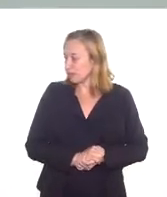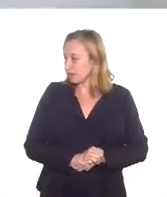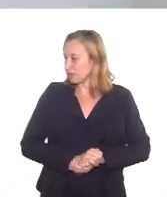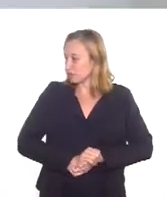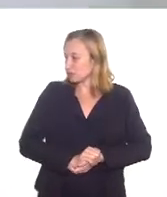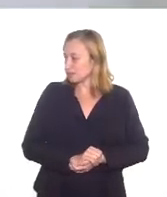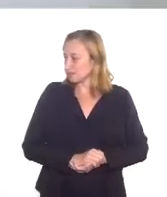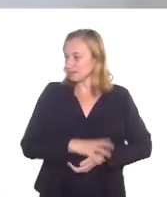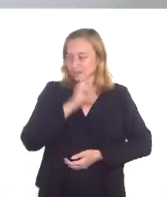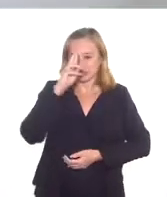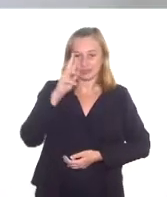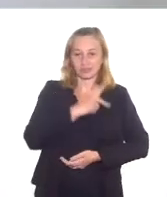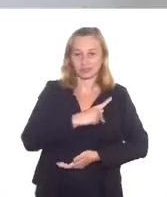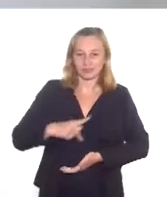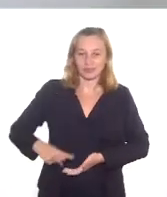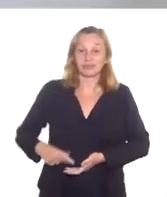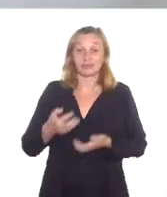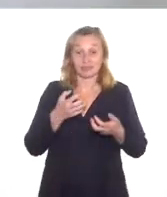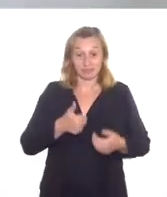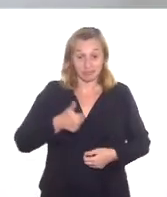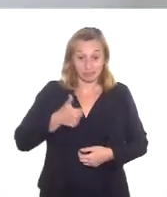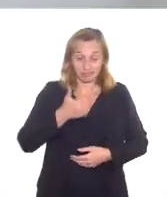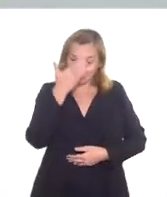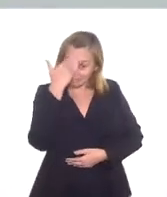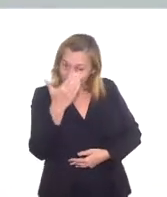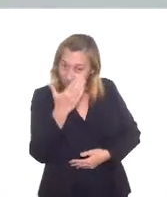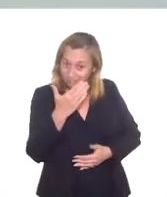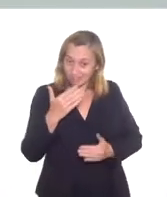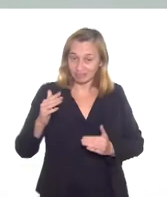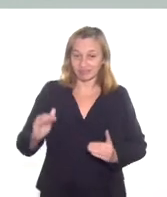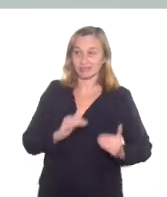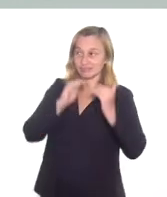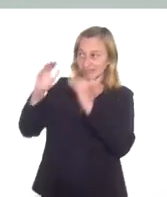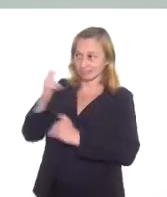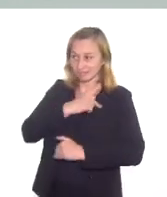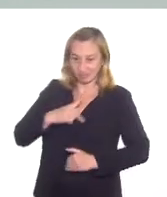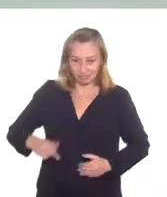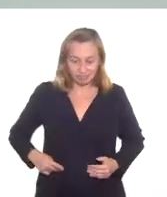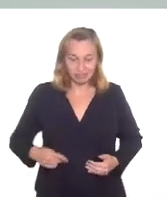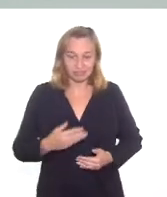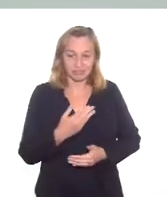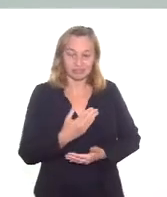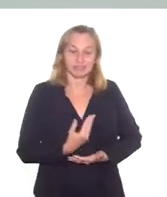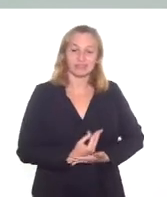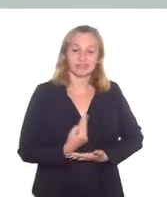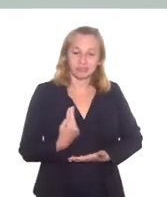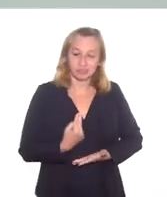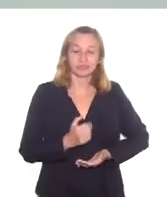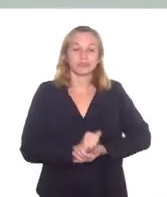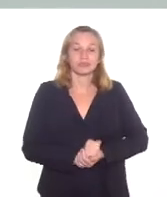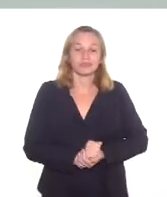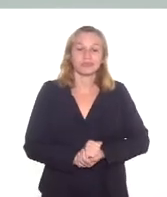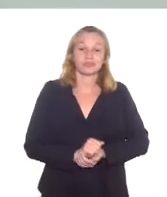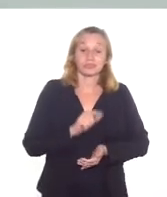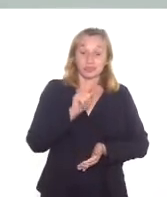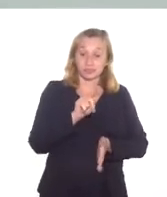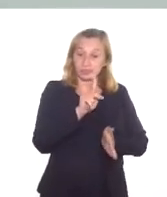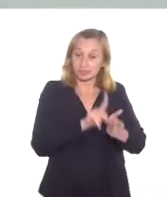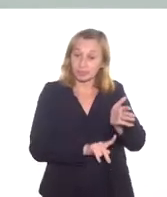Sim. Primeiro, agradecer a Vossa Excelência pela coautoria. E segundo, esse projeto, senhor presidente, recebeu